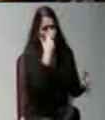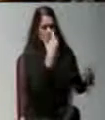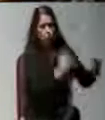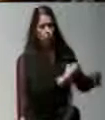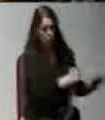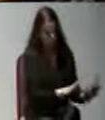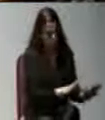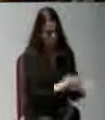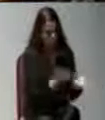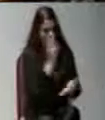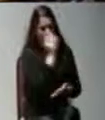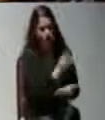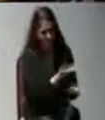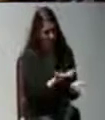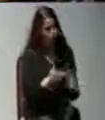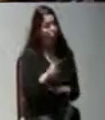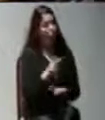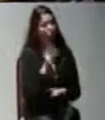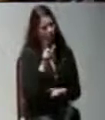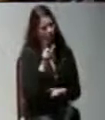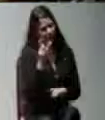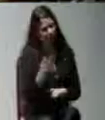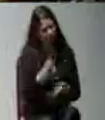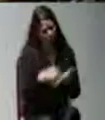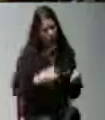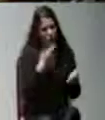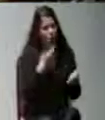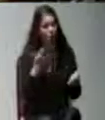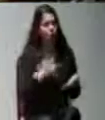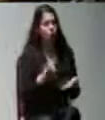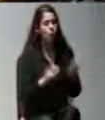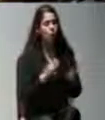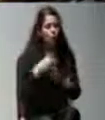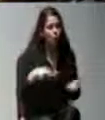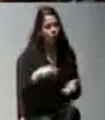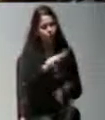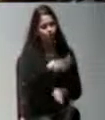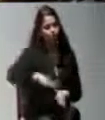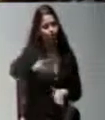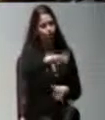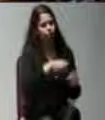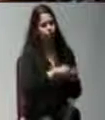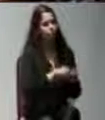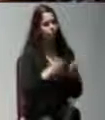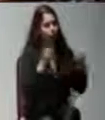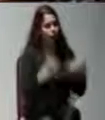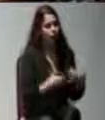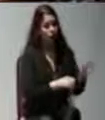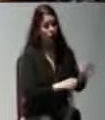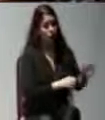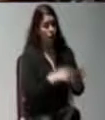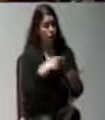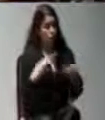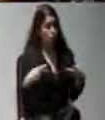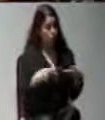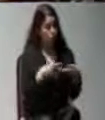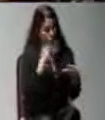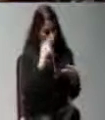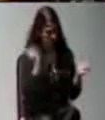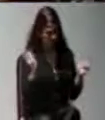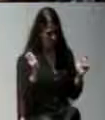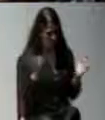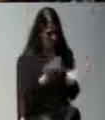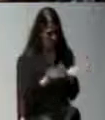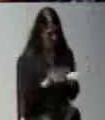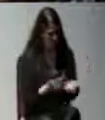traduzem com muita propriedade esse cenário, e eu cito novamente. Populações perdíveis, diz ela, são